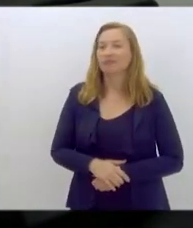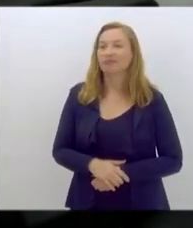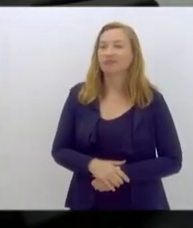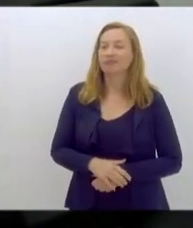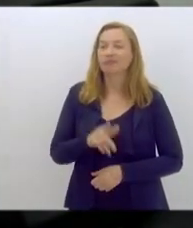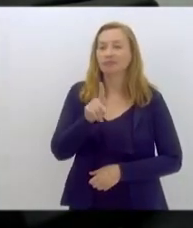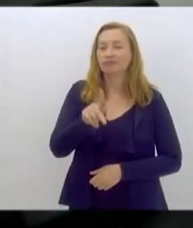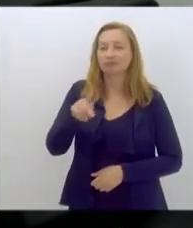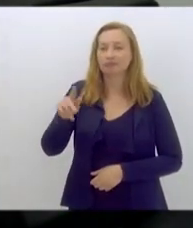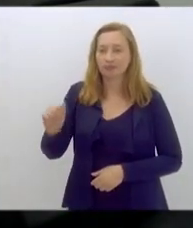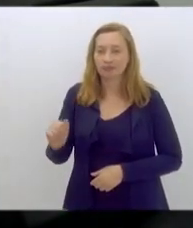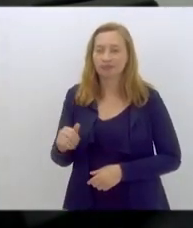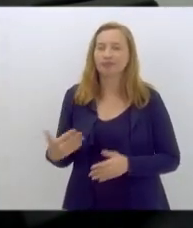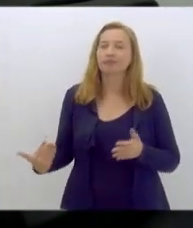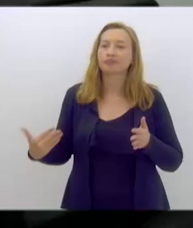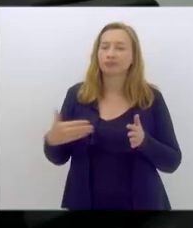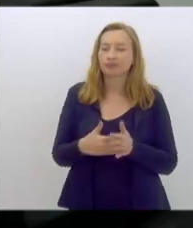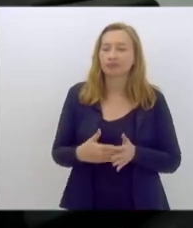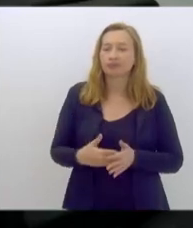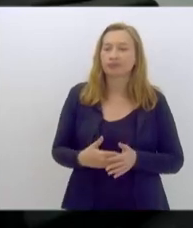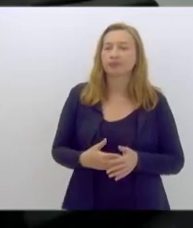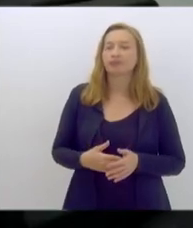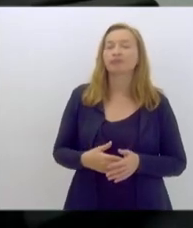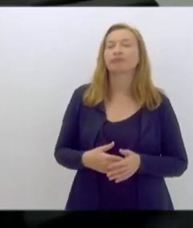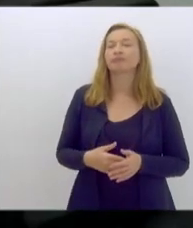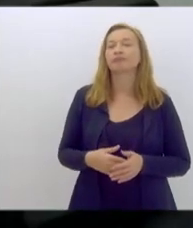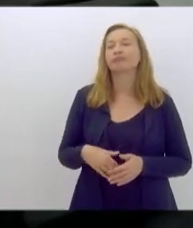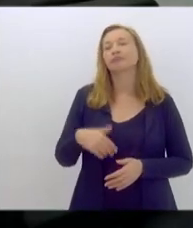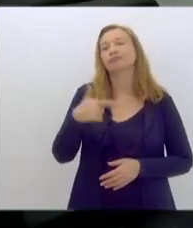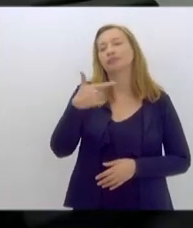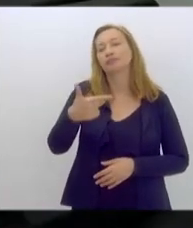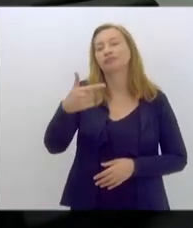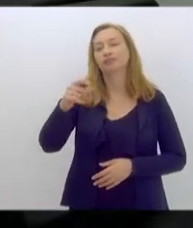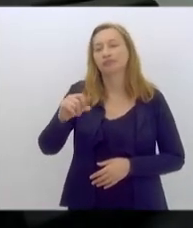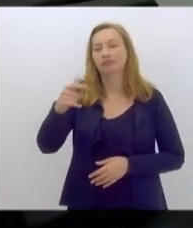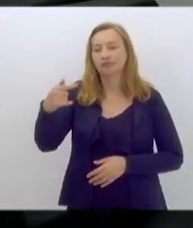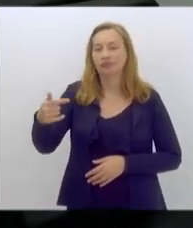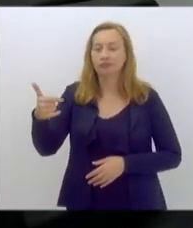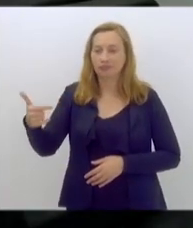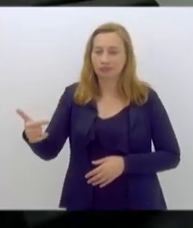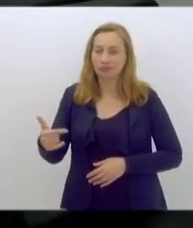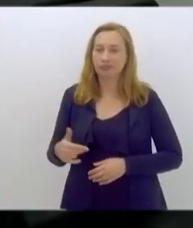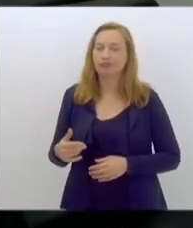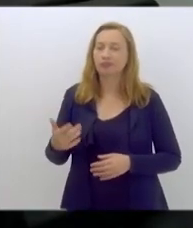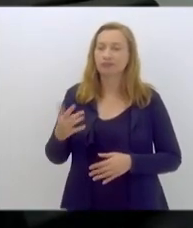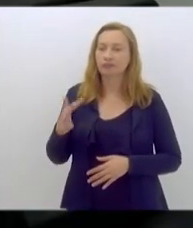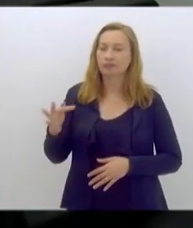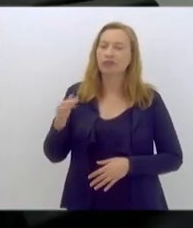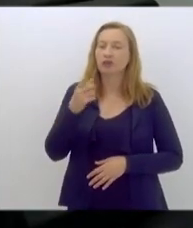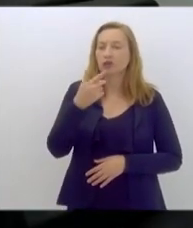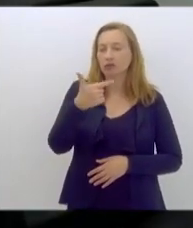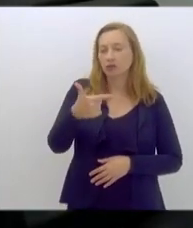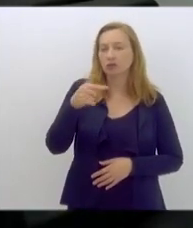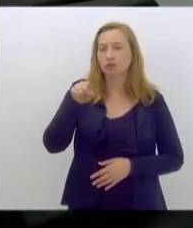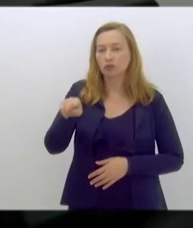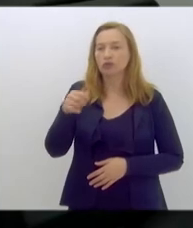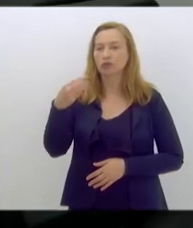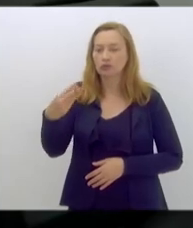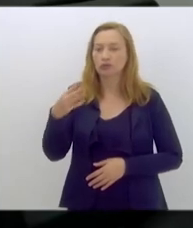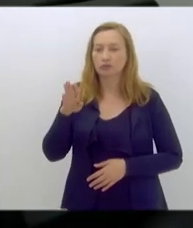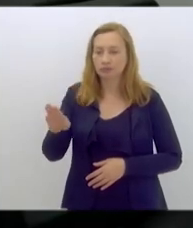no PPA até e na piloto também até 2027 tem uma previsão de dois 3B